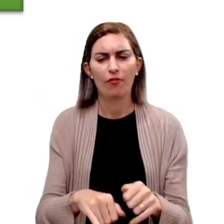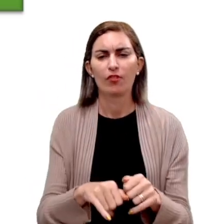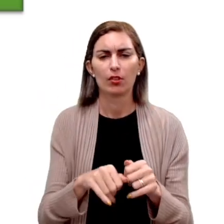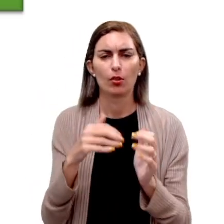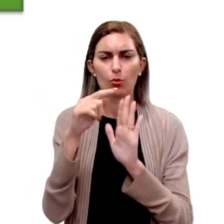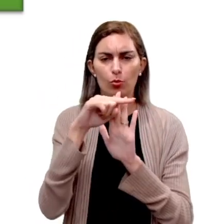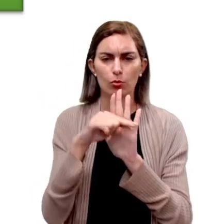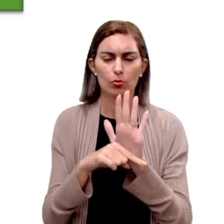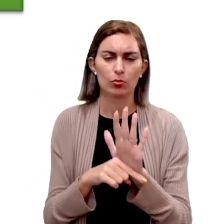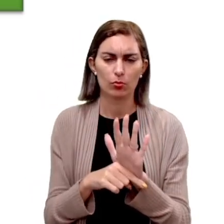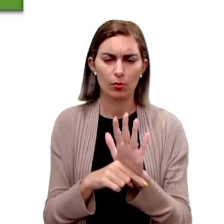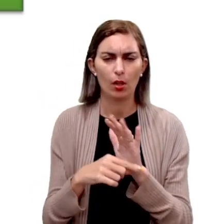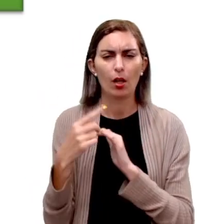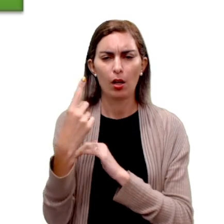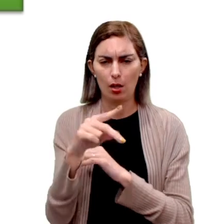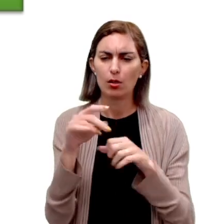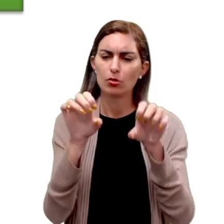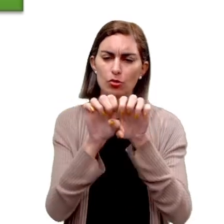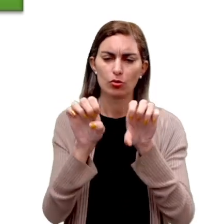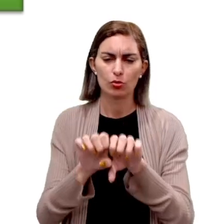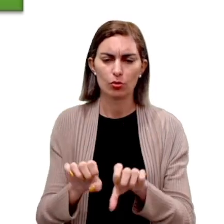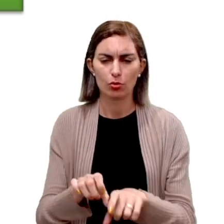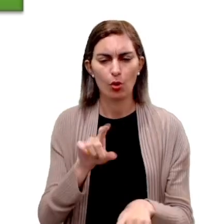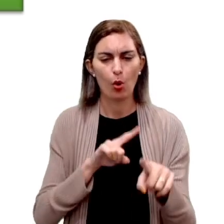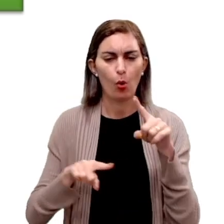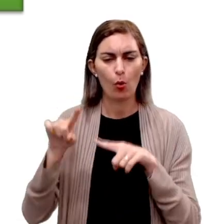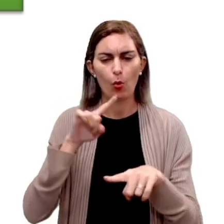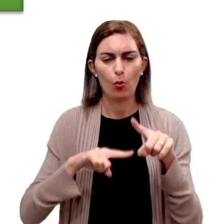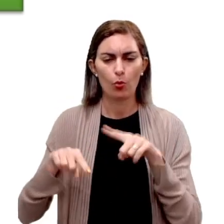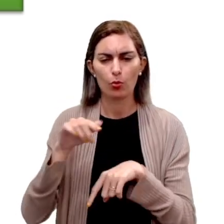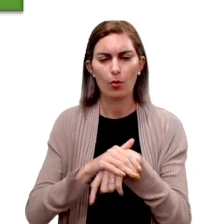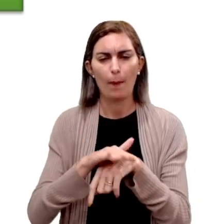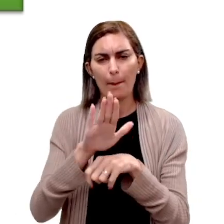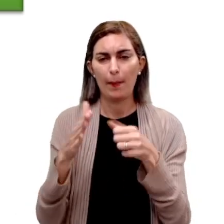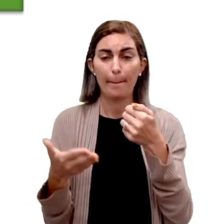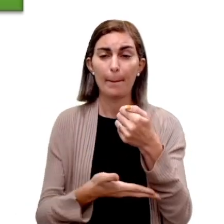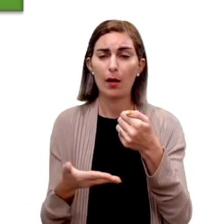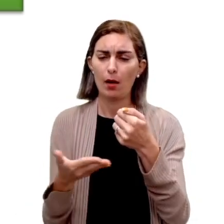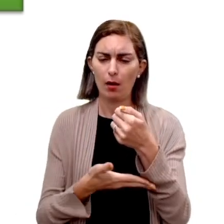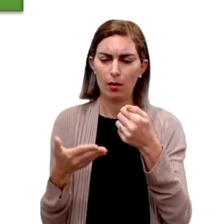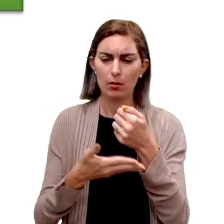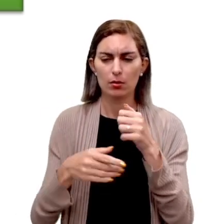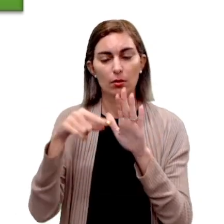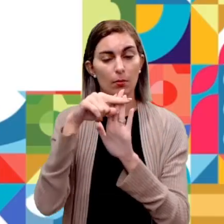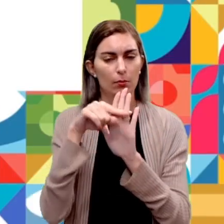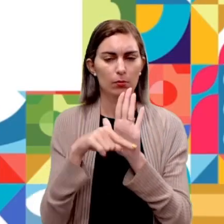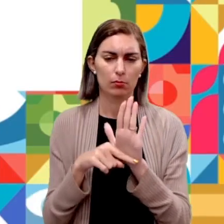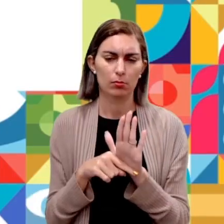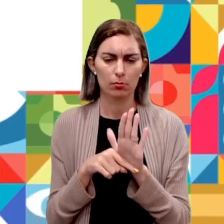programa. Essa é a estrutura de controle mais básica da programação.